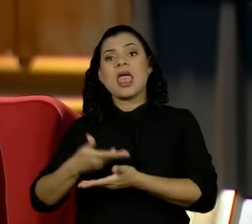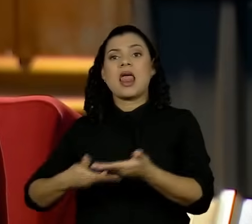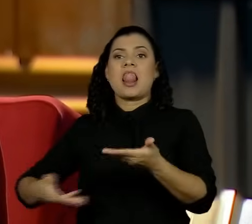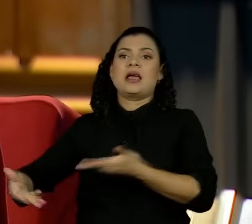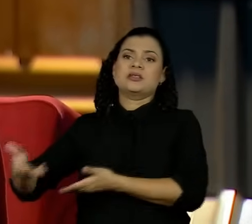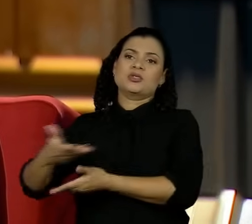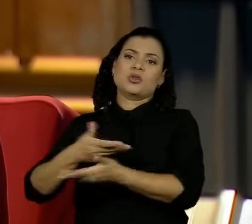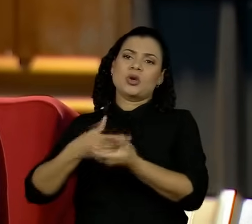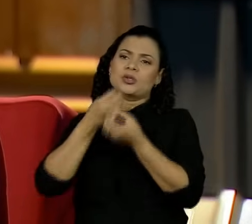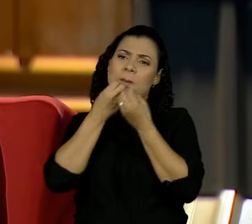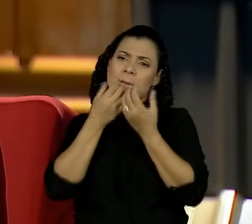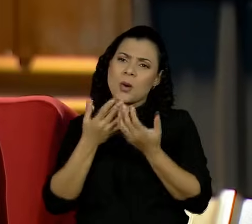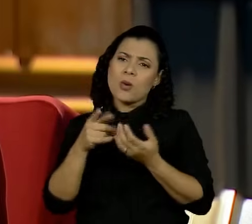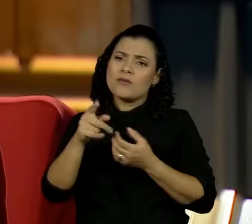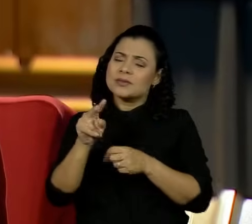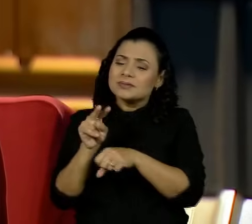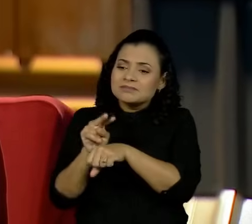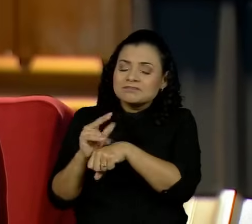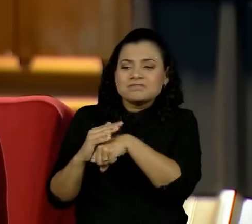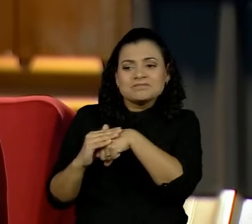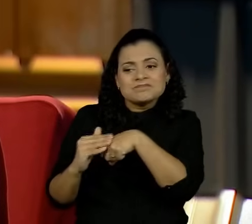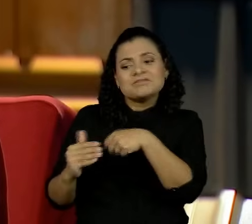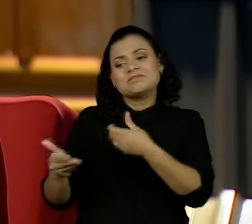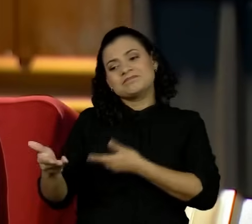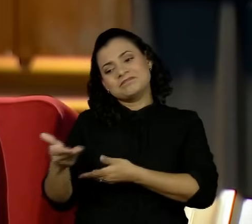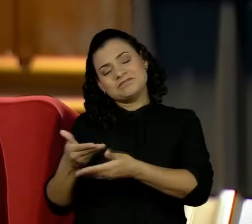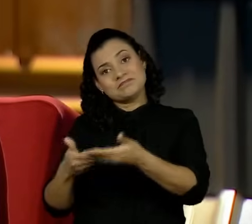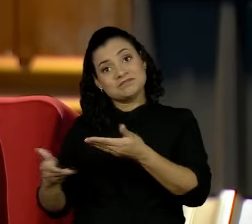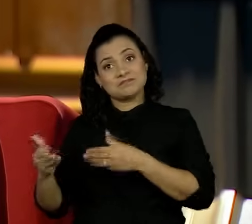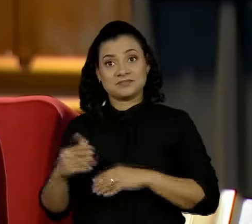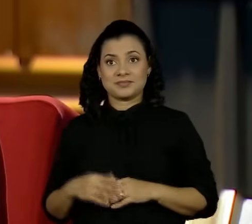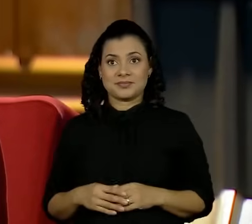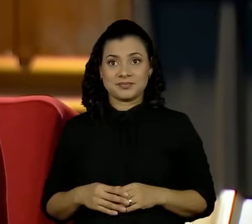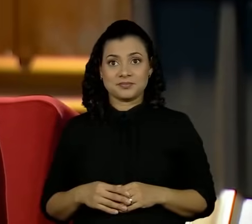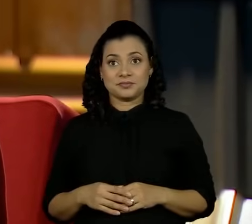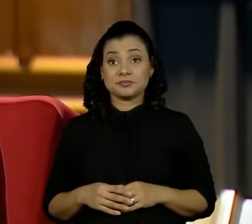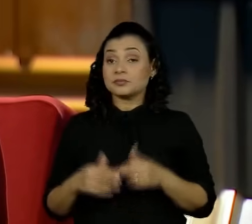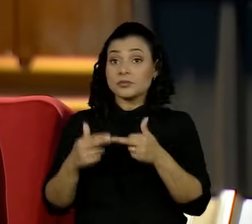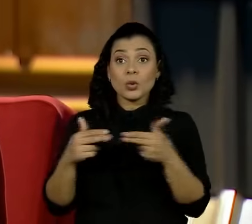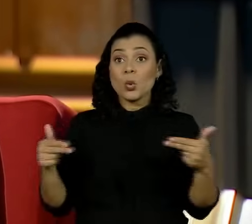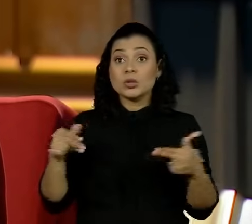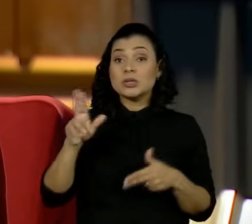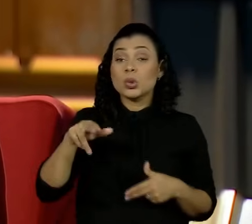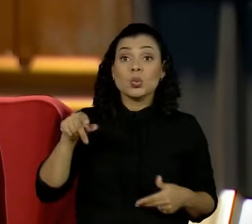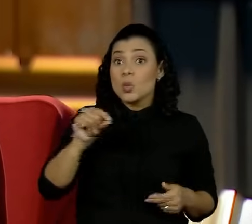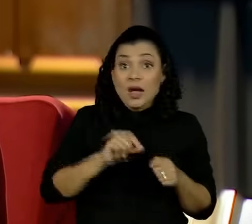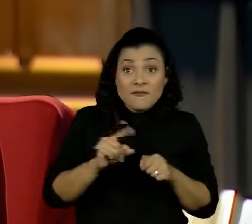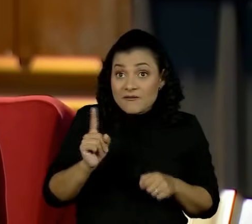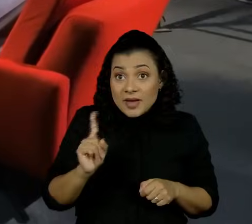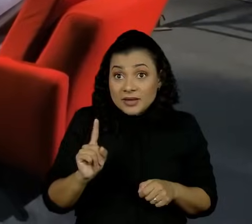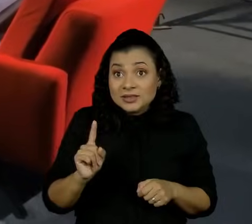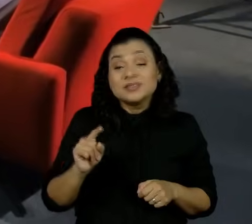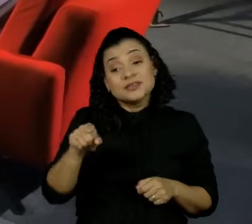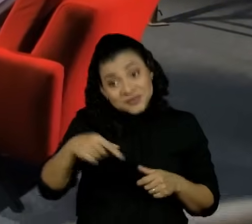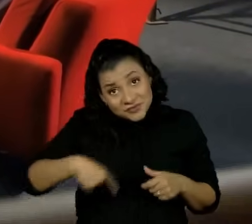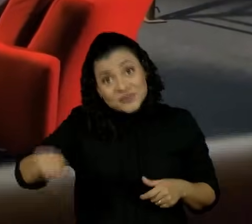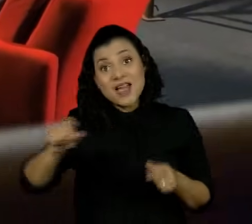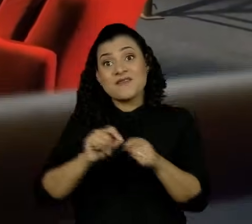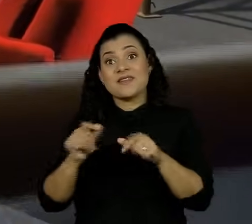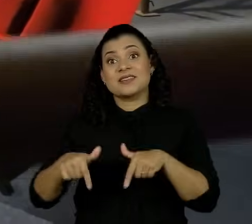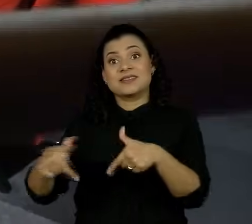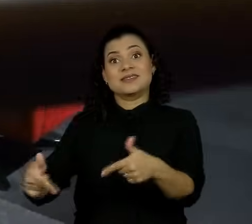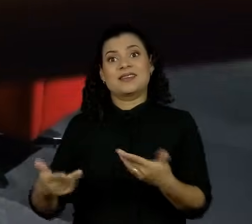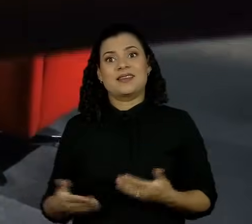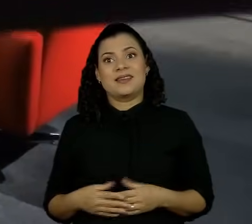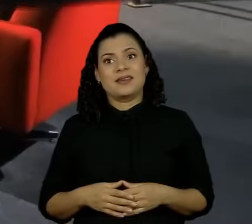relações, né? Cultive as boas relações. Faça coisas que você nunca fez. O que